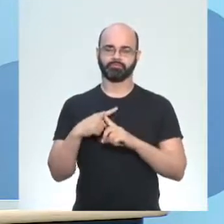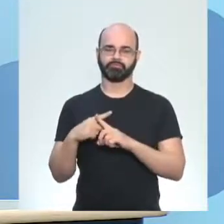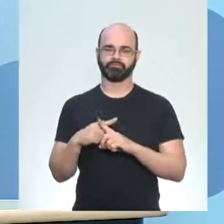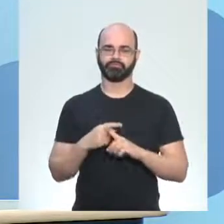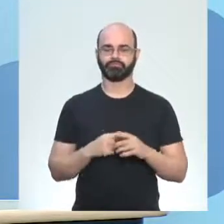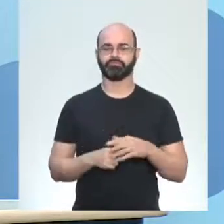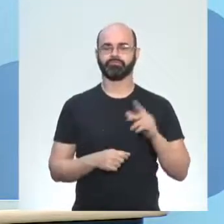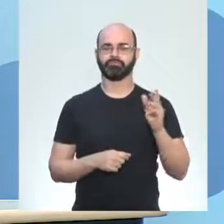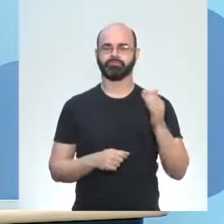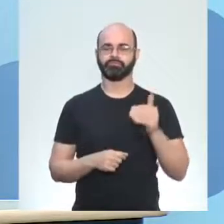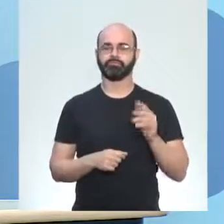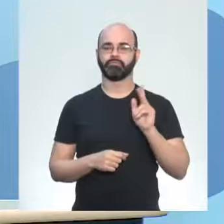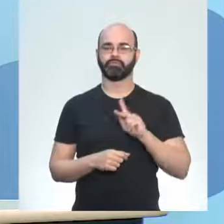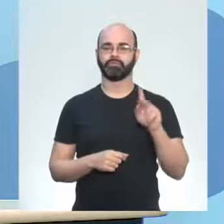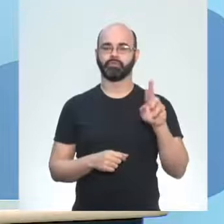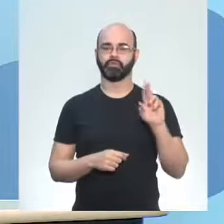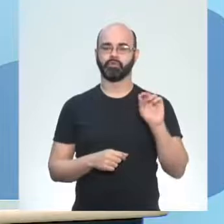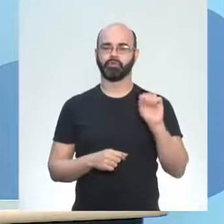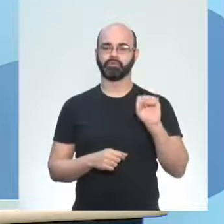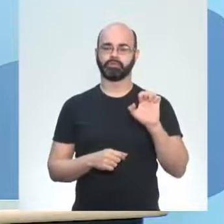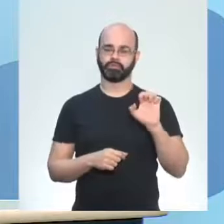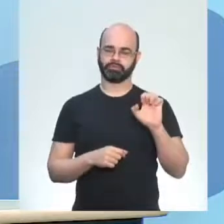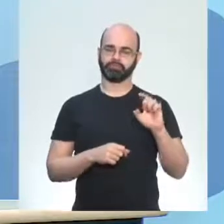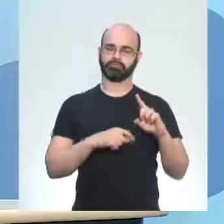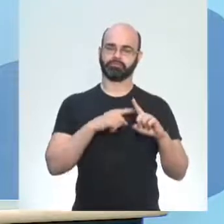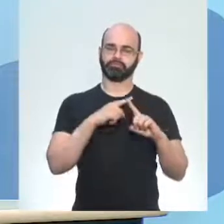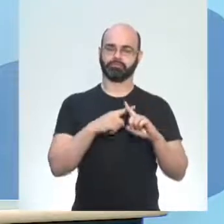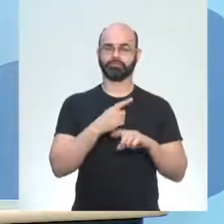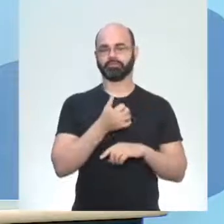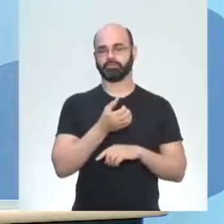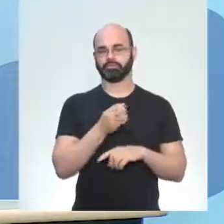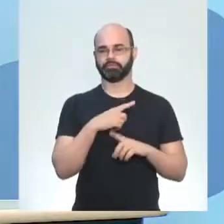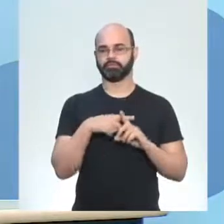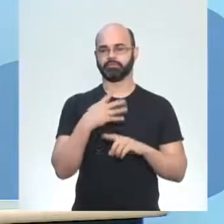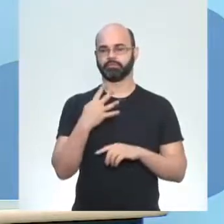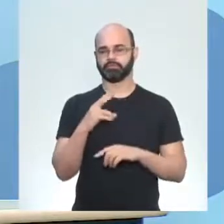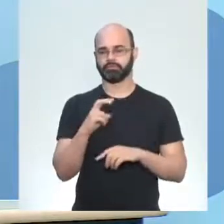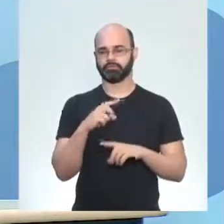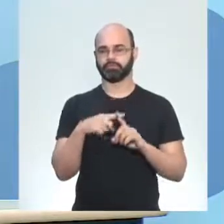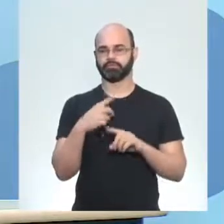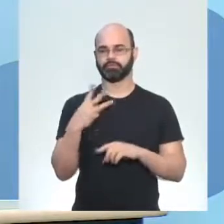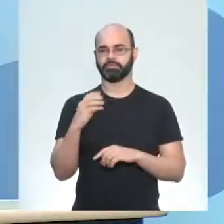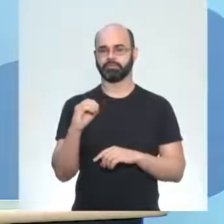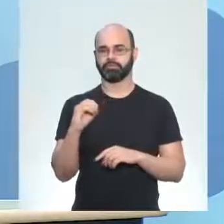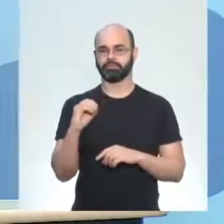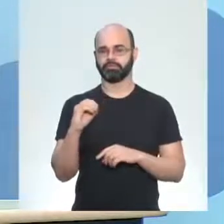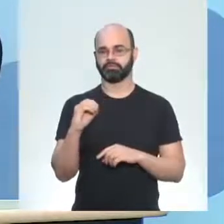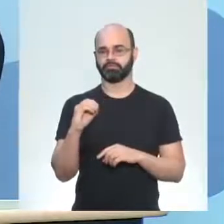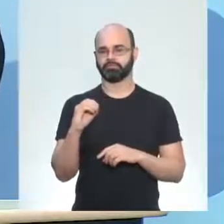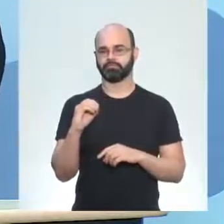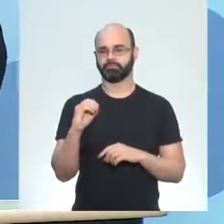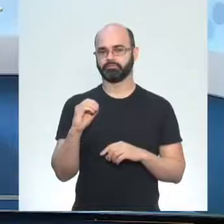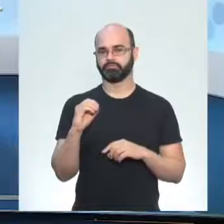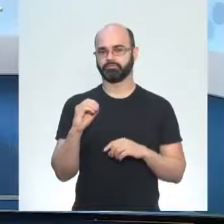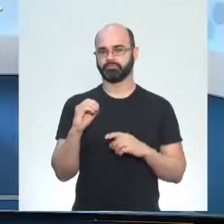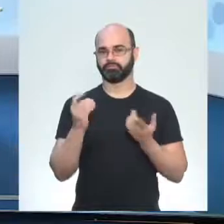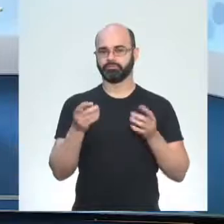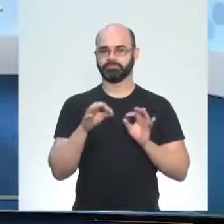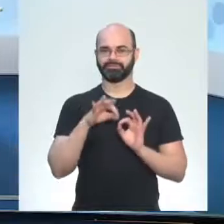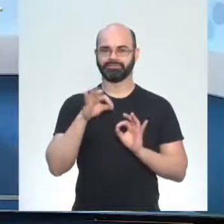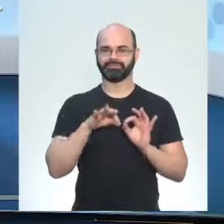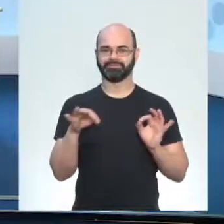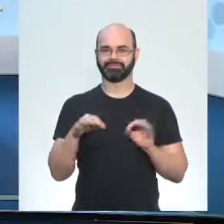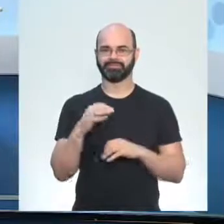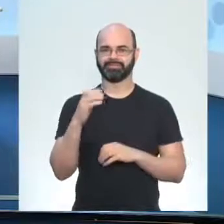A professora Rose fez a ideia, né? Multiplicando o 60, o 45 e o 30, como são, no caso, 3 aí, medidas